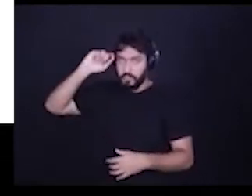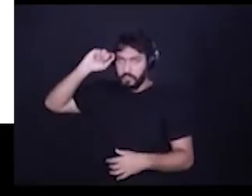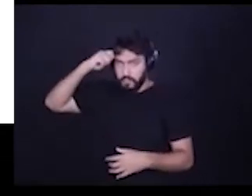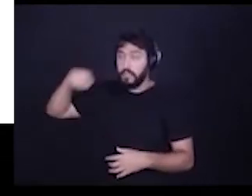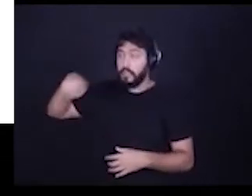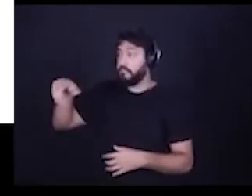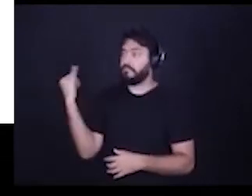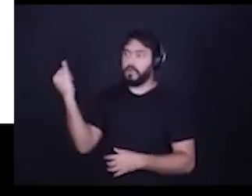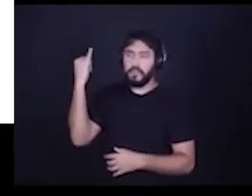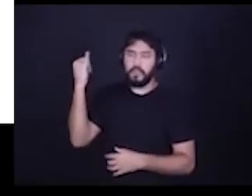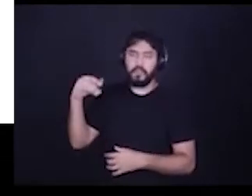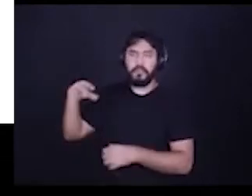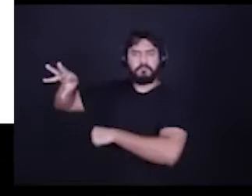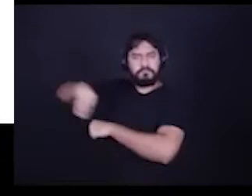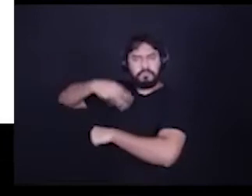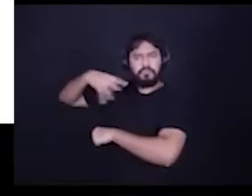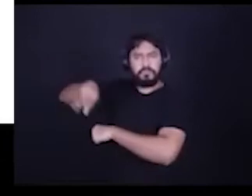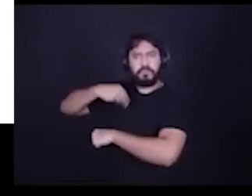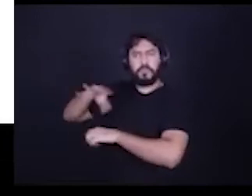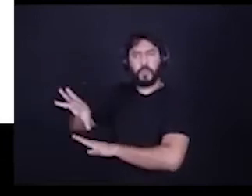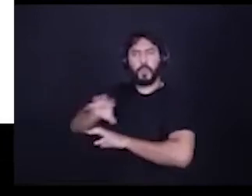ouvir, especialmente por sua trajetória.